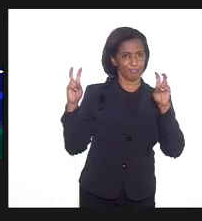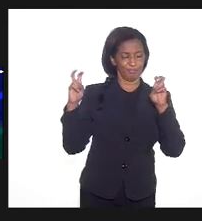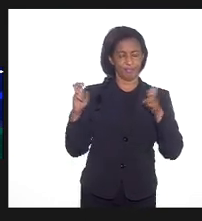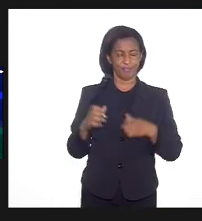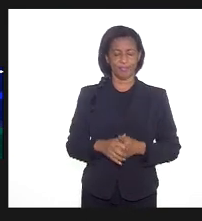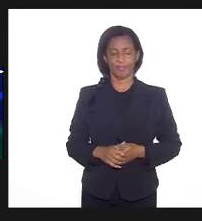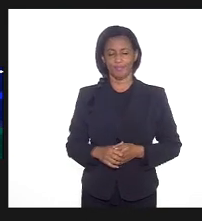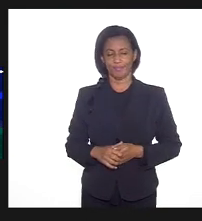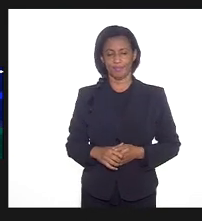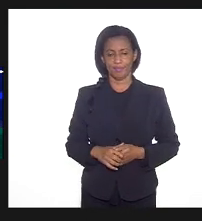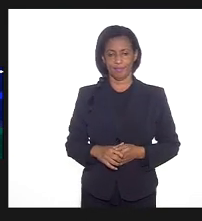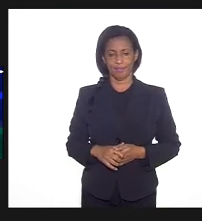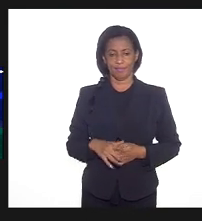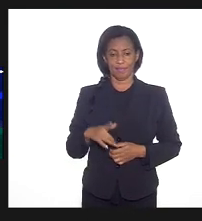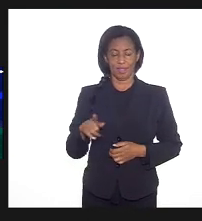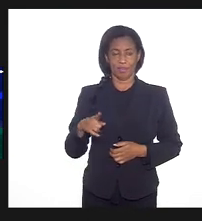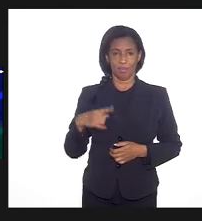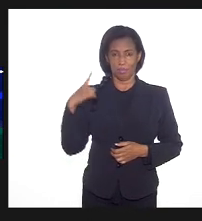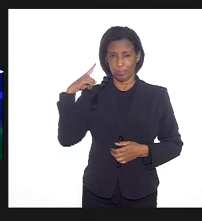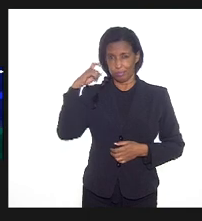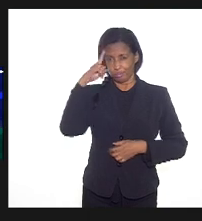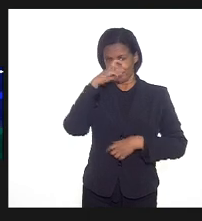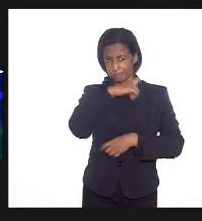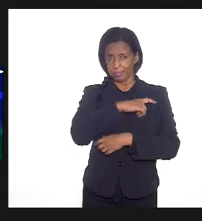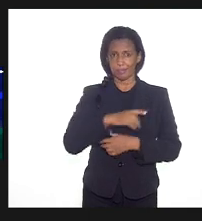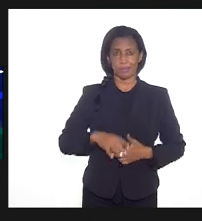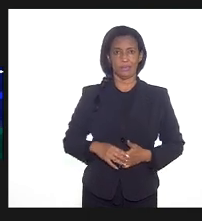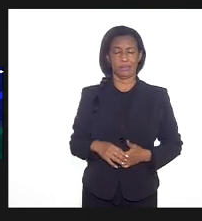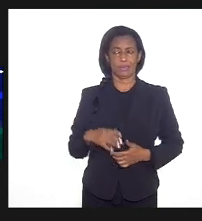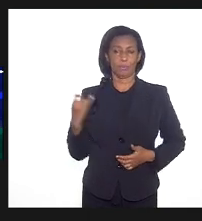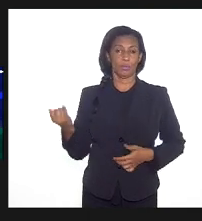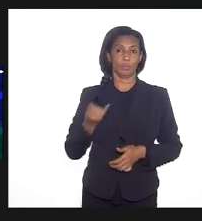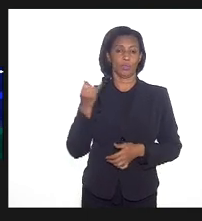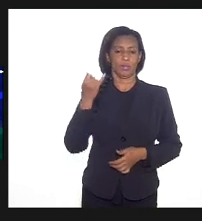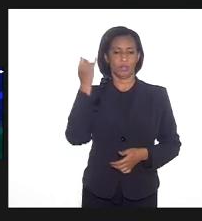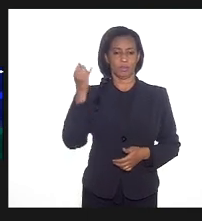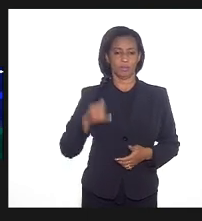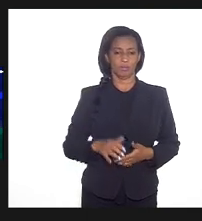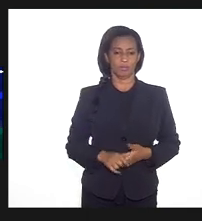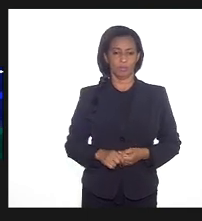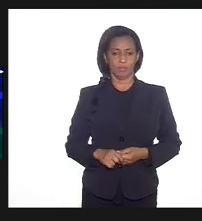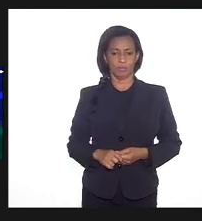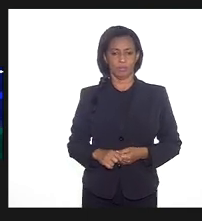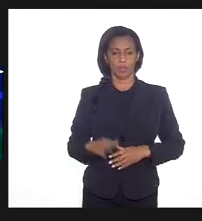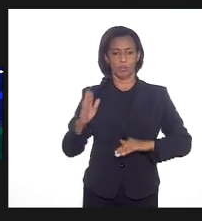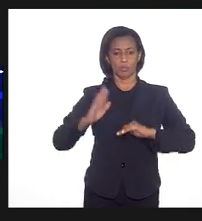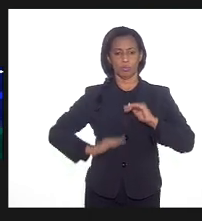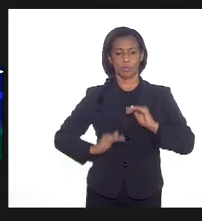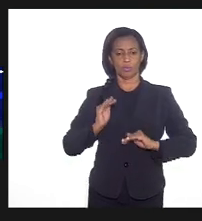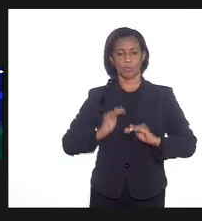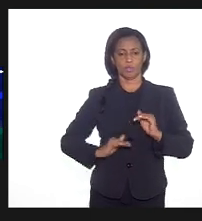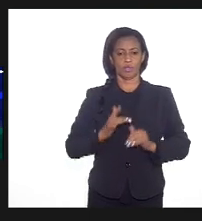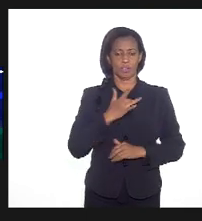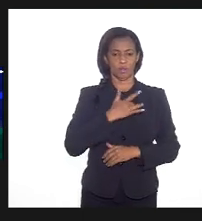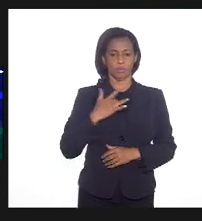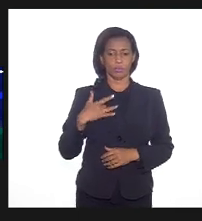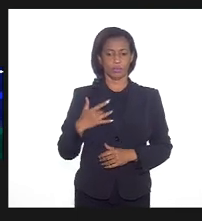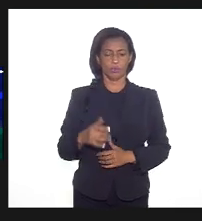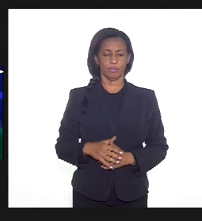caro para mim muito importante para os profissionais de saúde